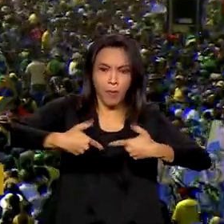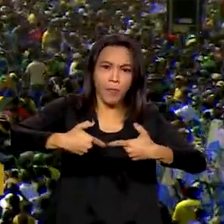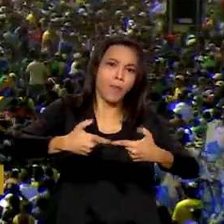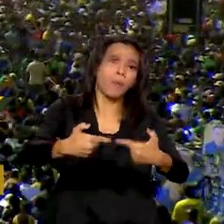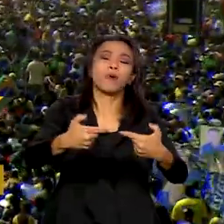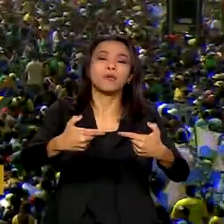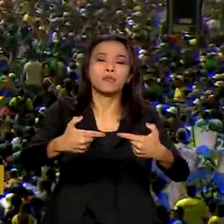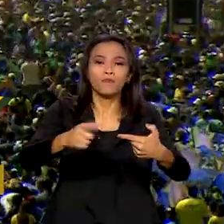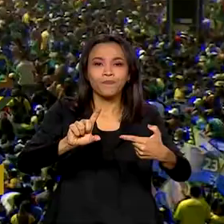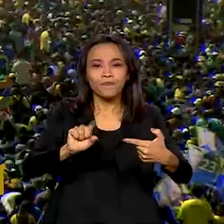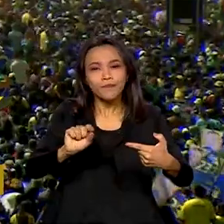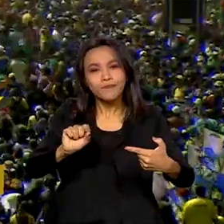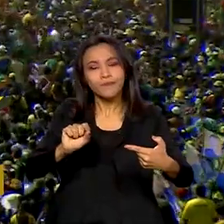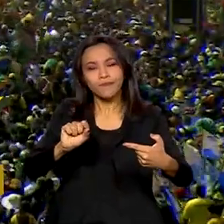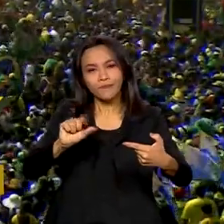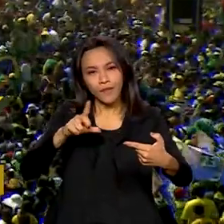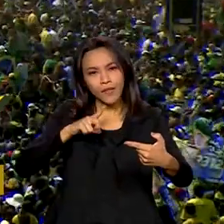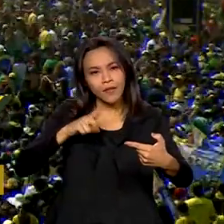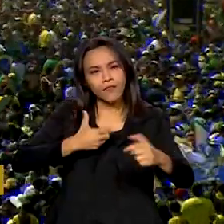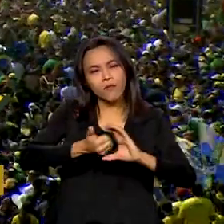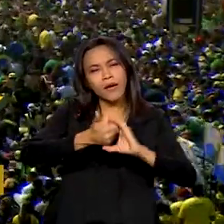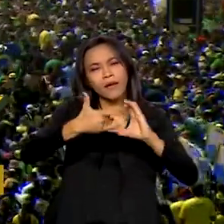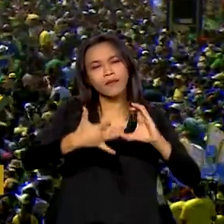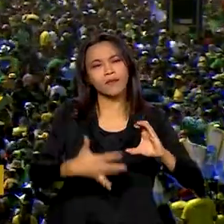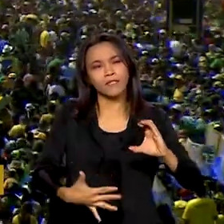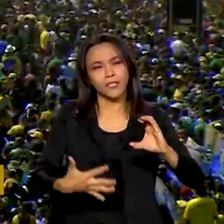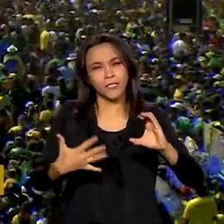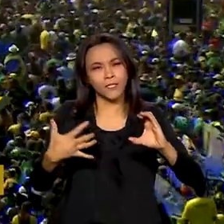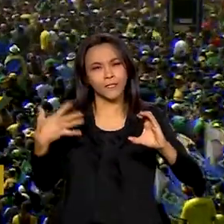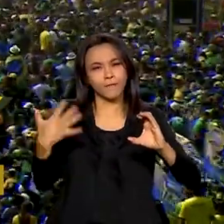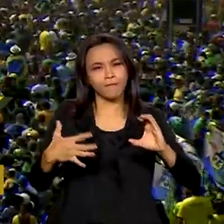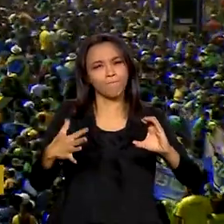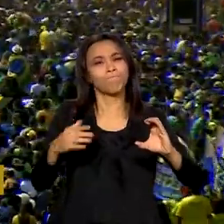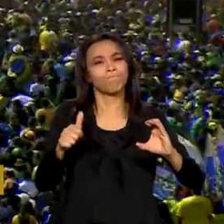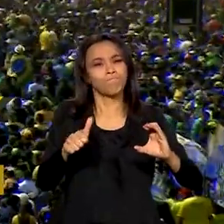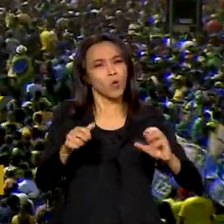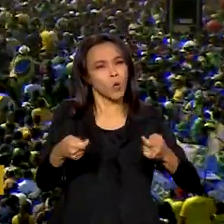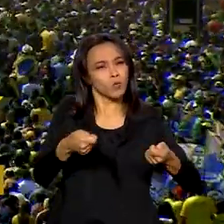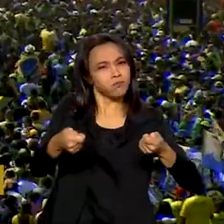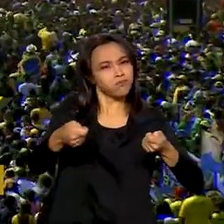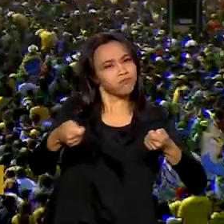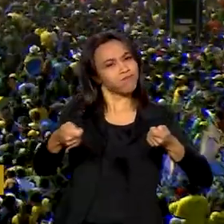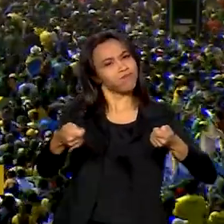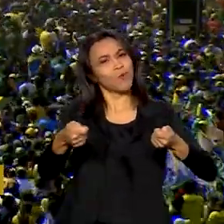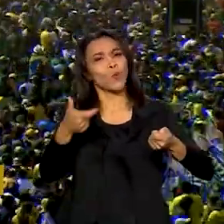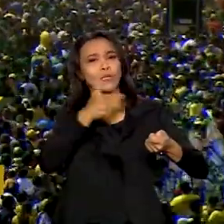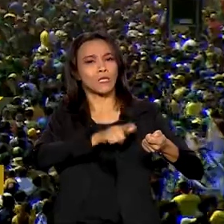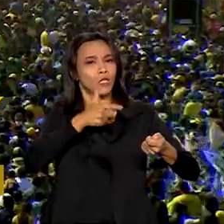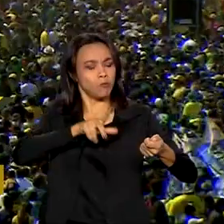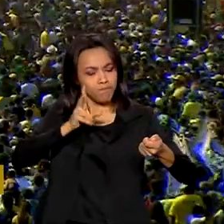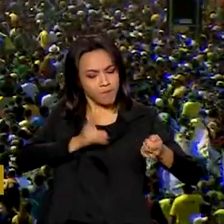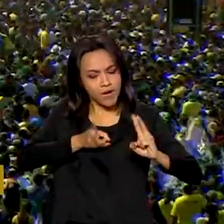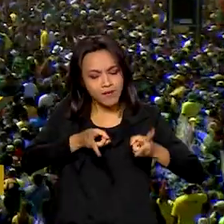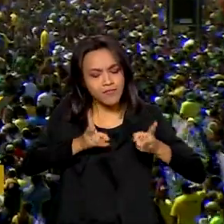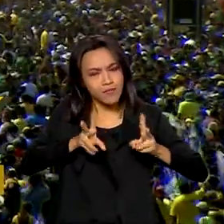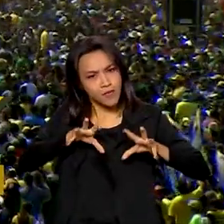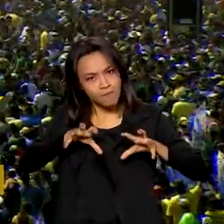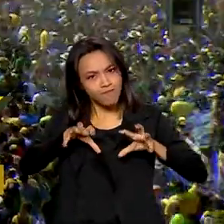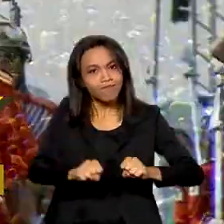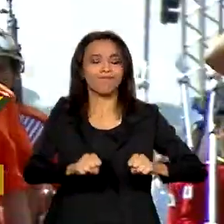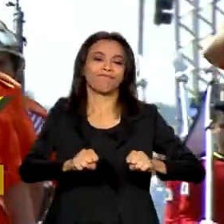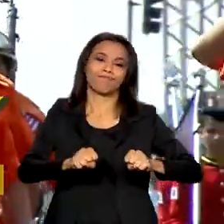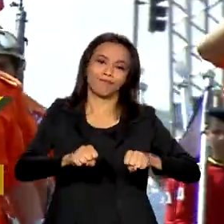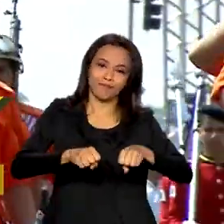estabeleceu numa característica mais estática, mas conseguimos manter o território consolidado do